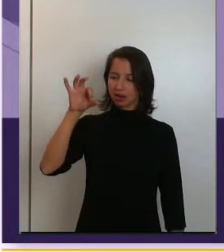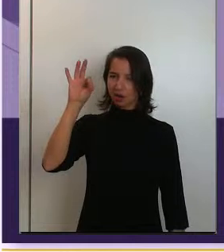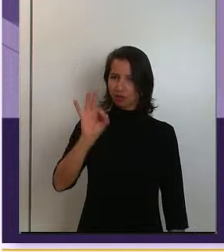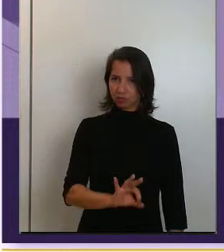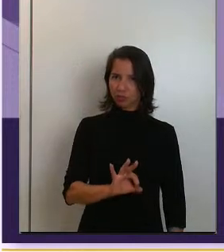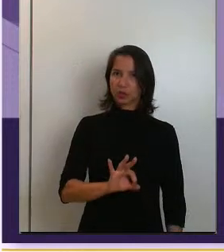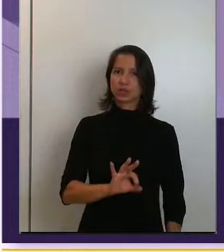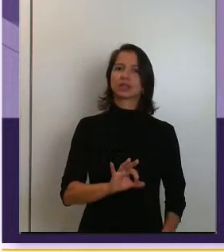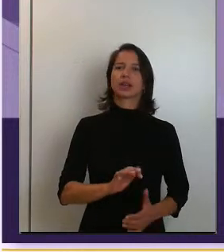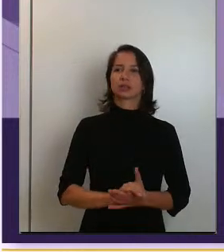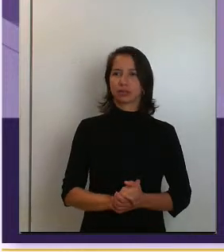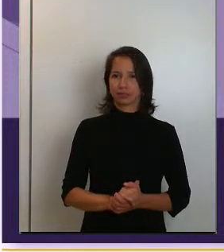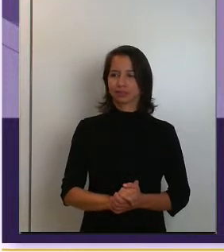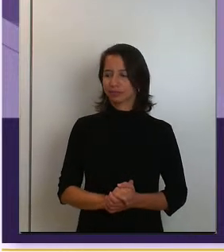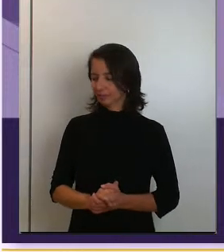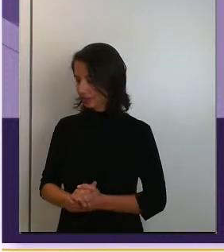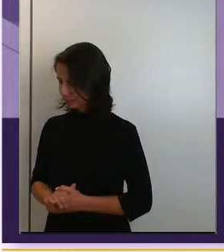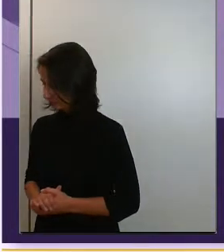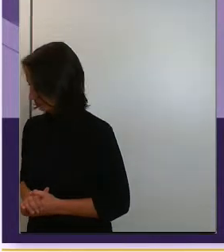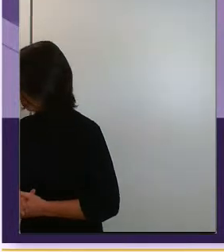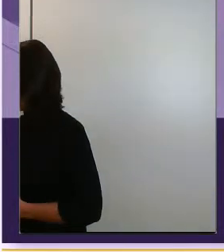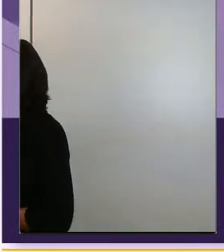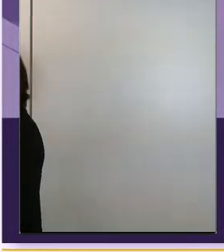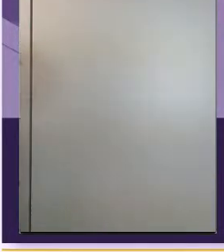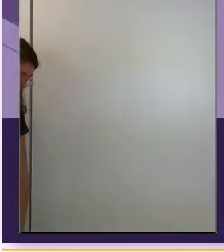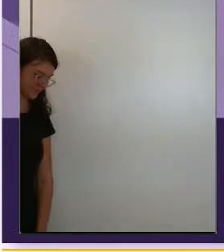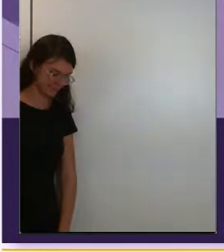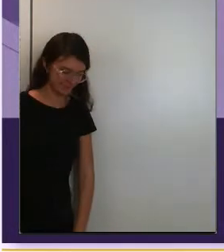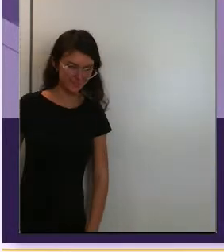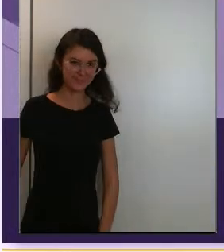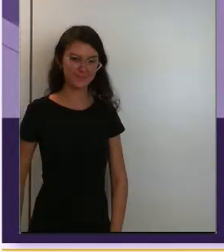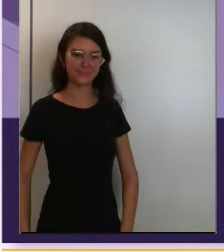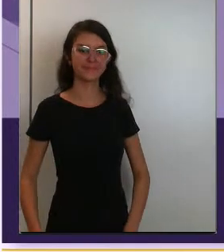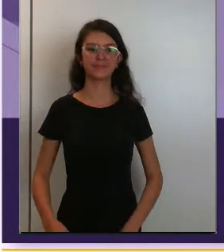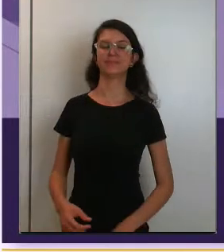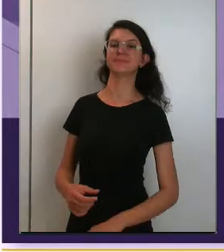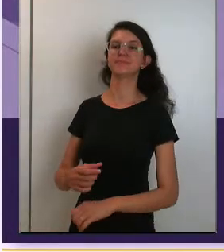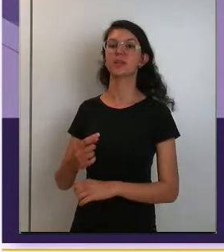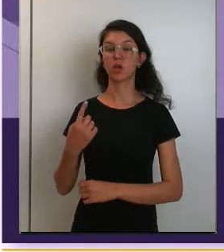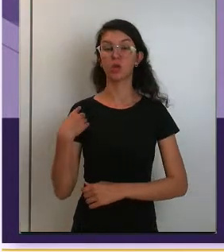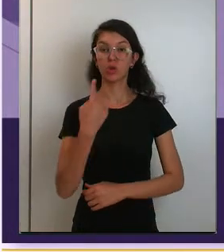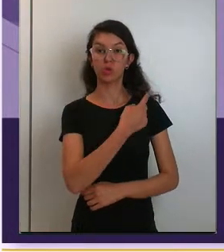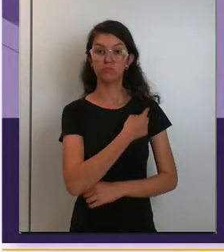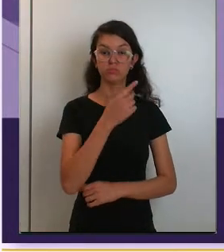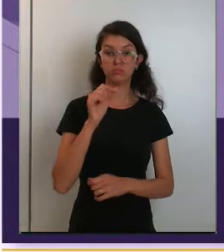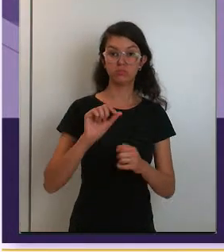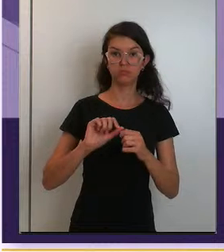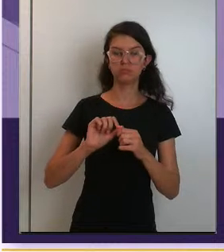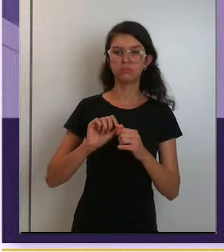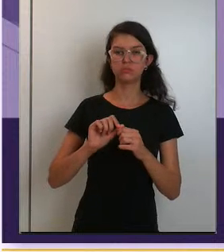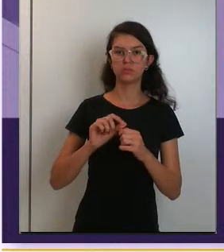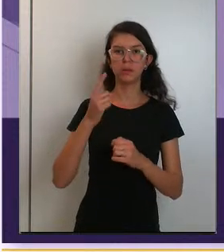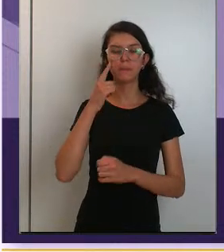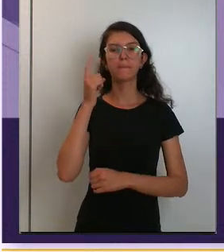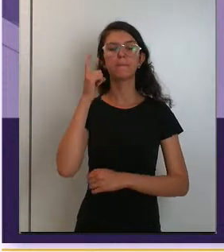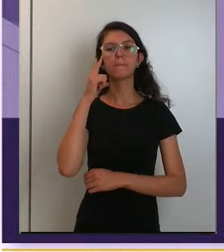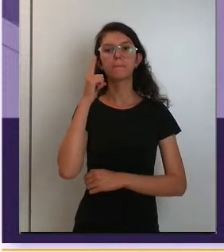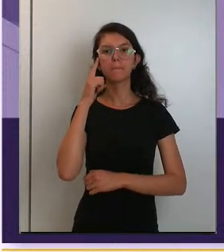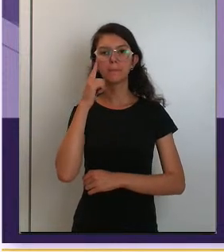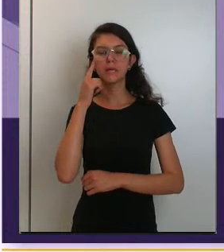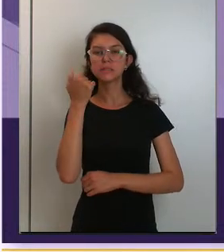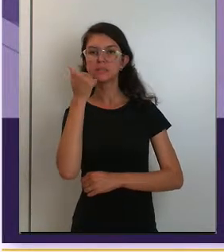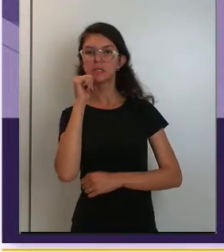E aí vem um recorte que a gente fez, já pensando aí nessa faixa de